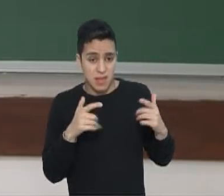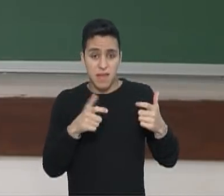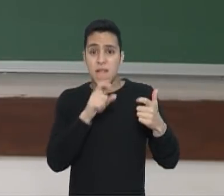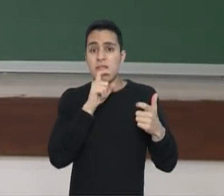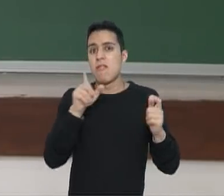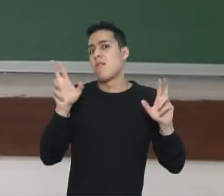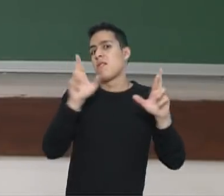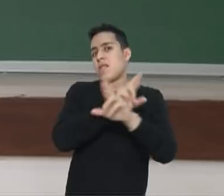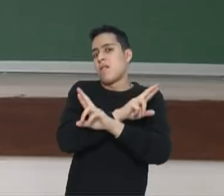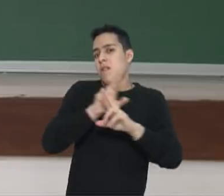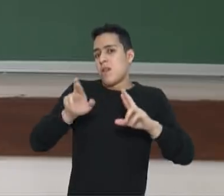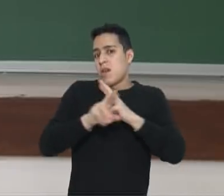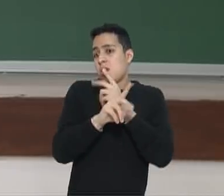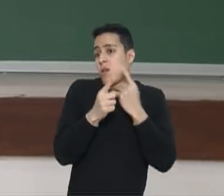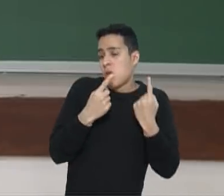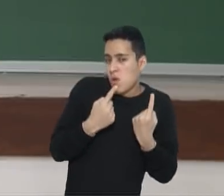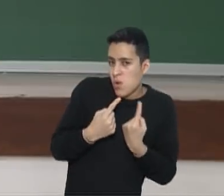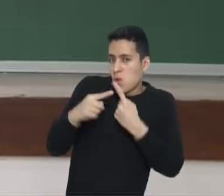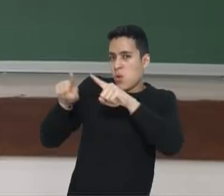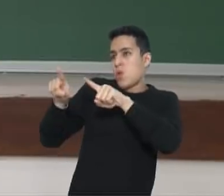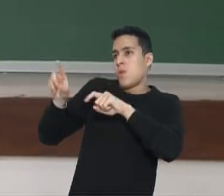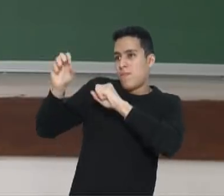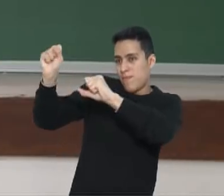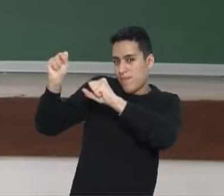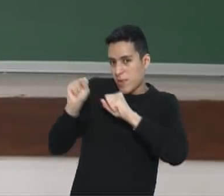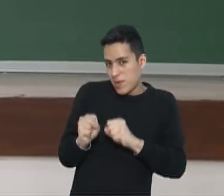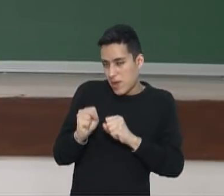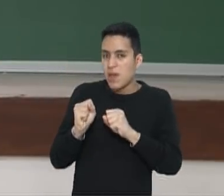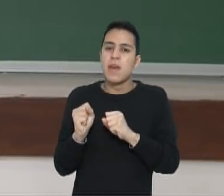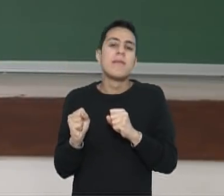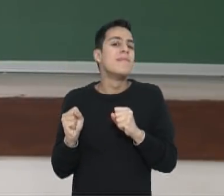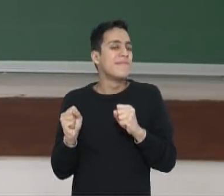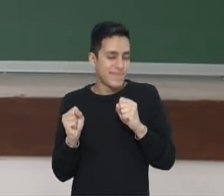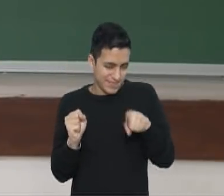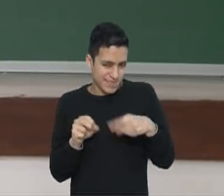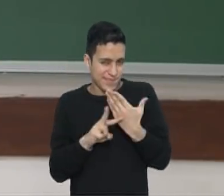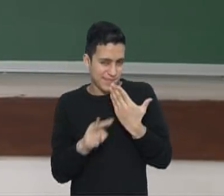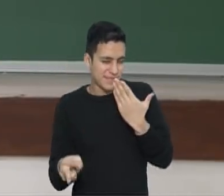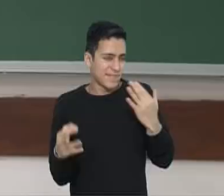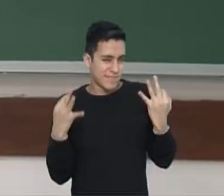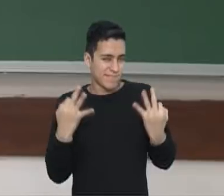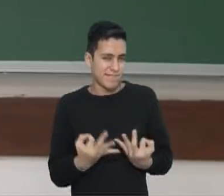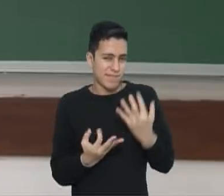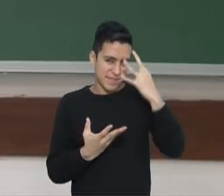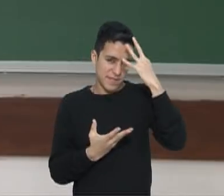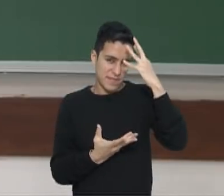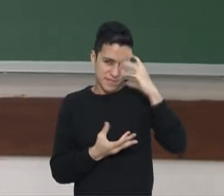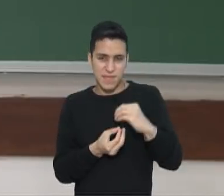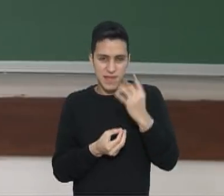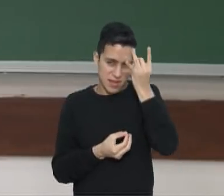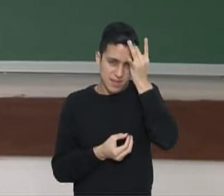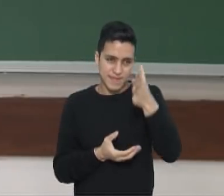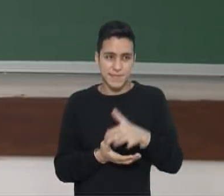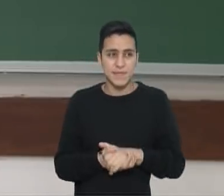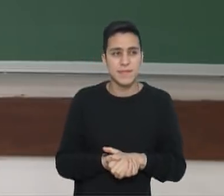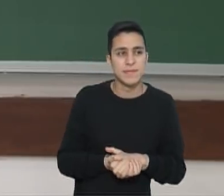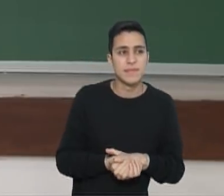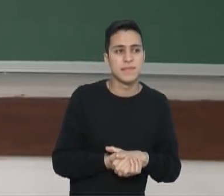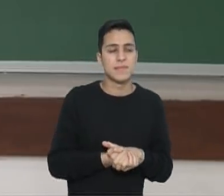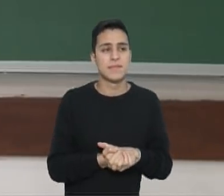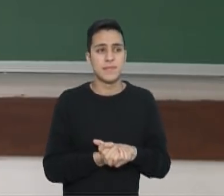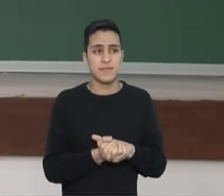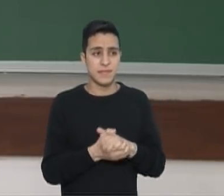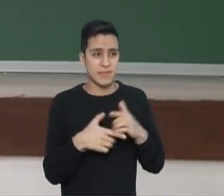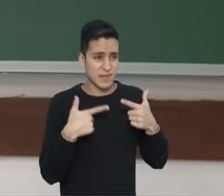disso contra a outra superpotência também foi uma consequência direta, bem fácil de entendermos, Na